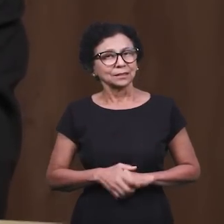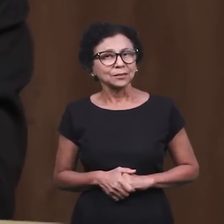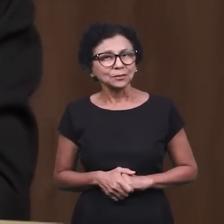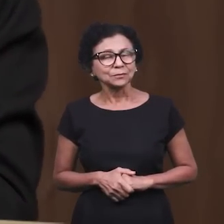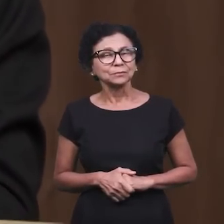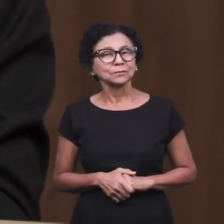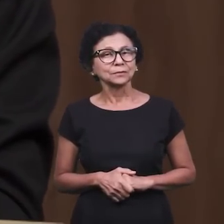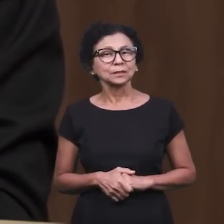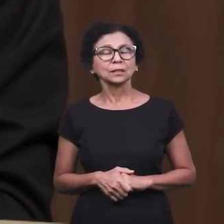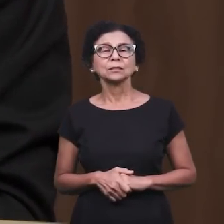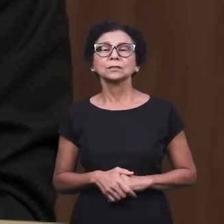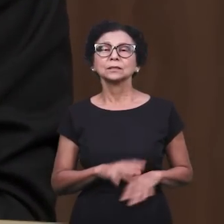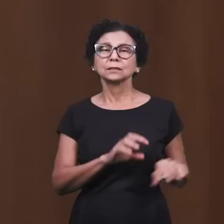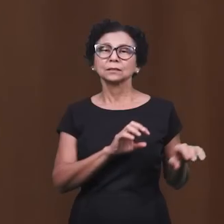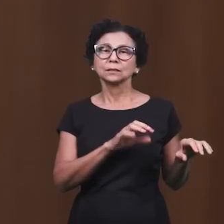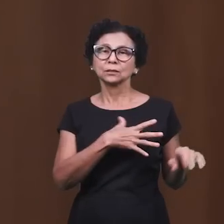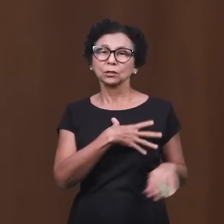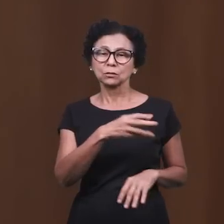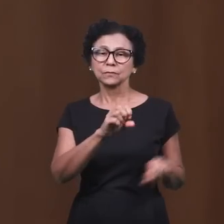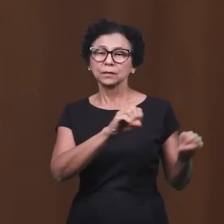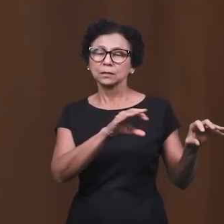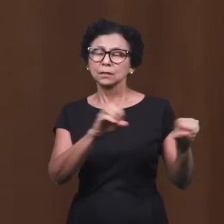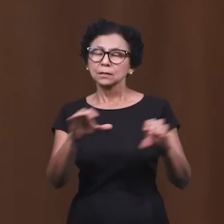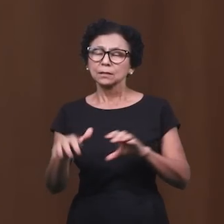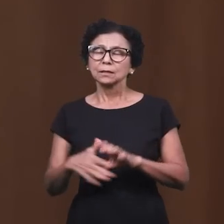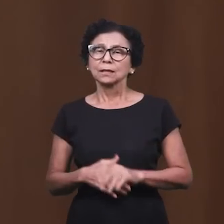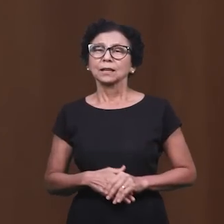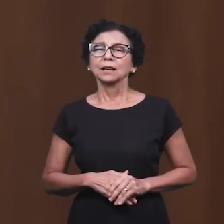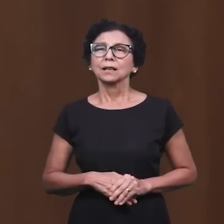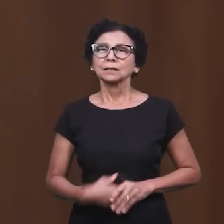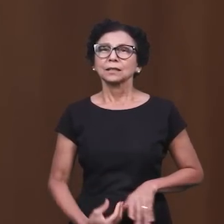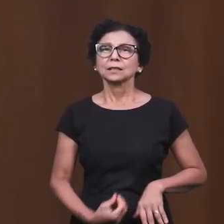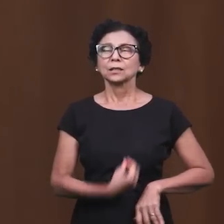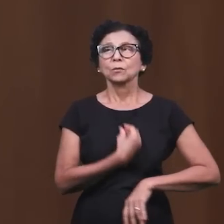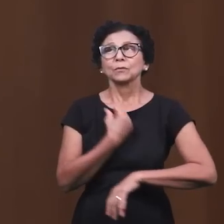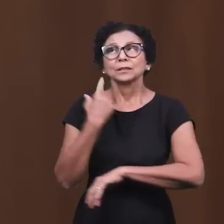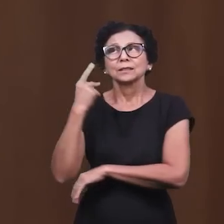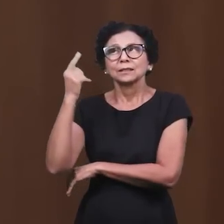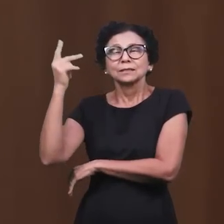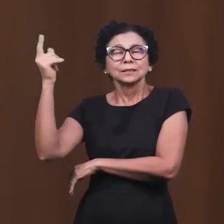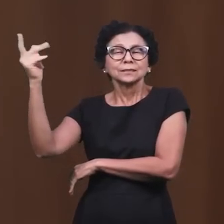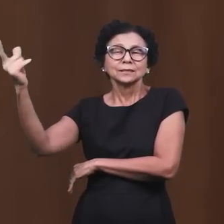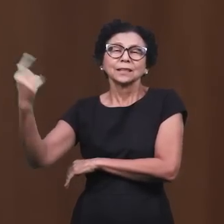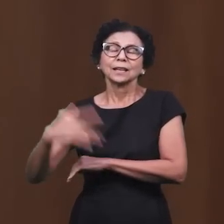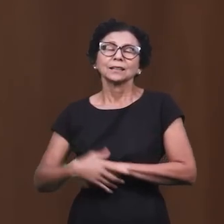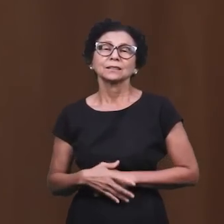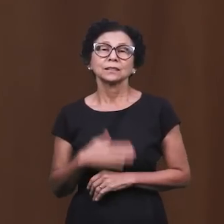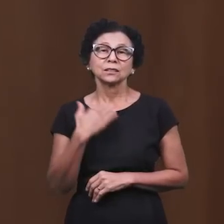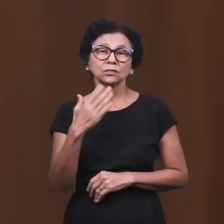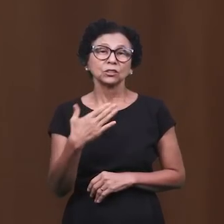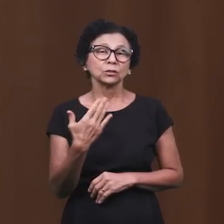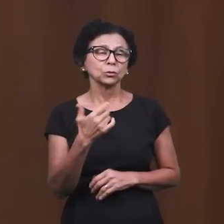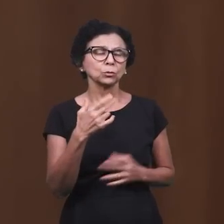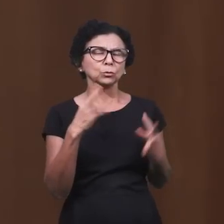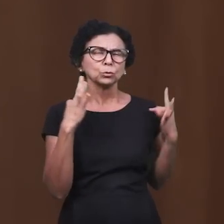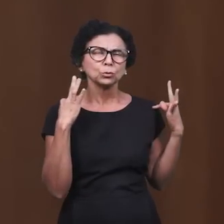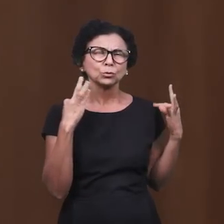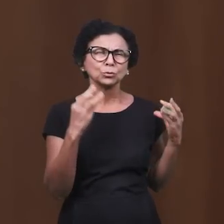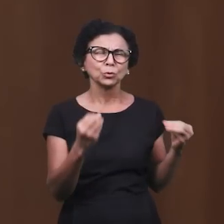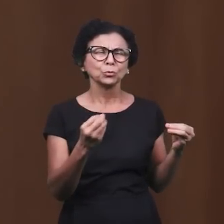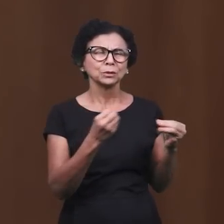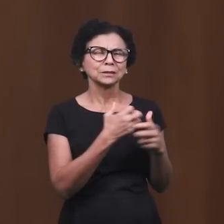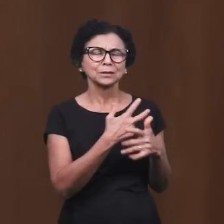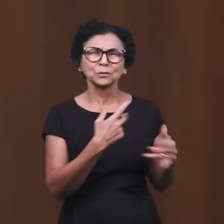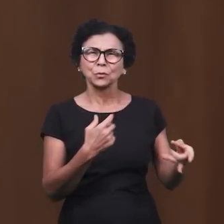espirituais, não é verdade? Que proveito há, né, em ganhar o mundo inteiro e perder a salvação, a vida eterna, né? O que adiantou? Atingiu todos